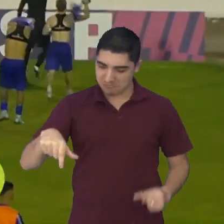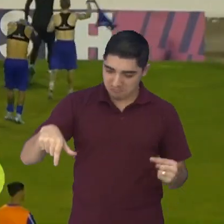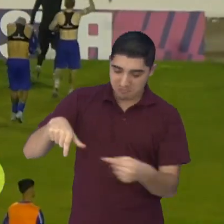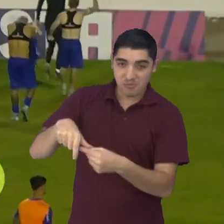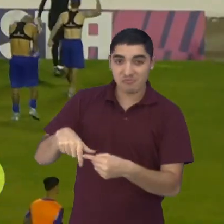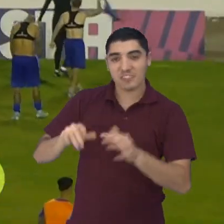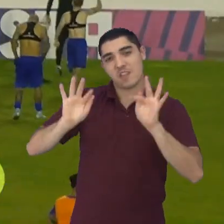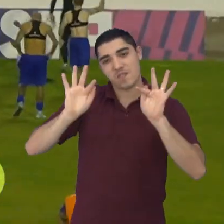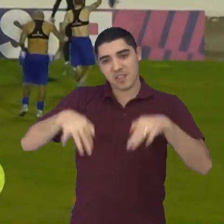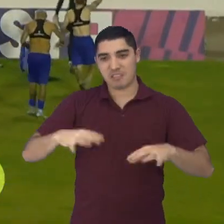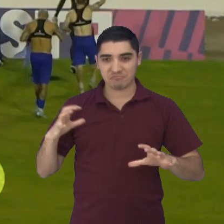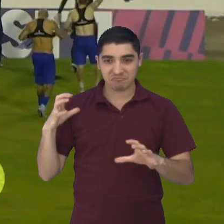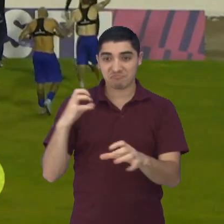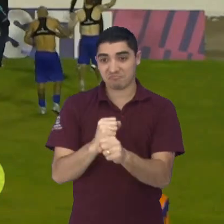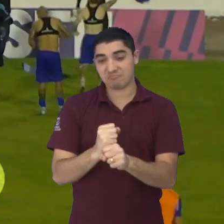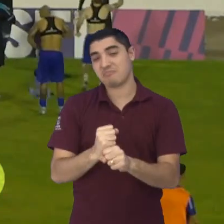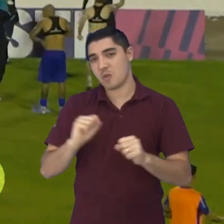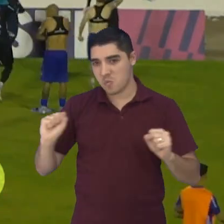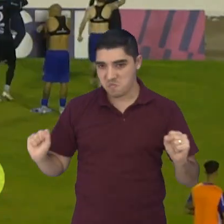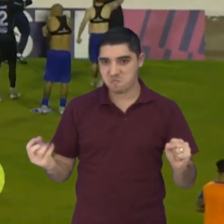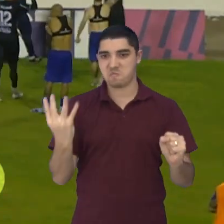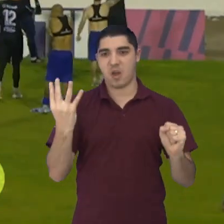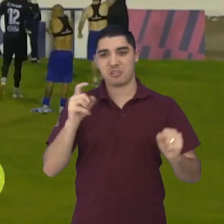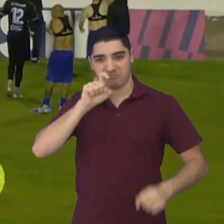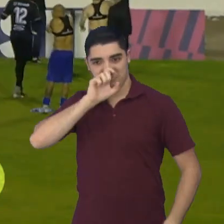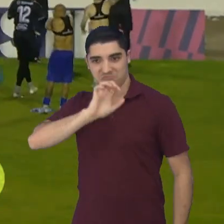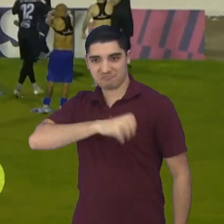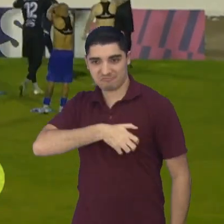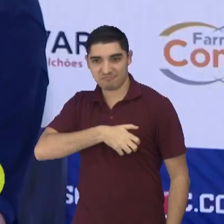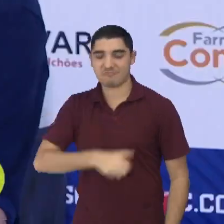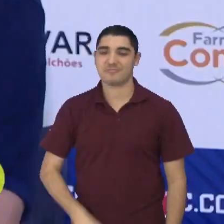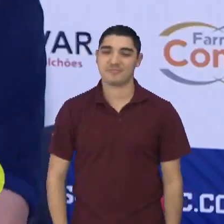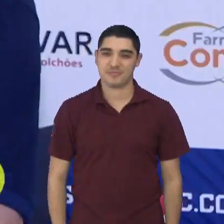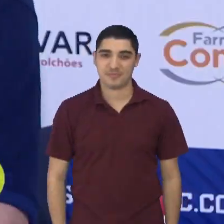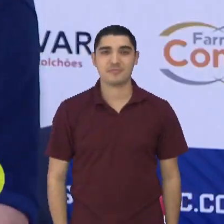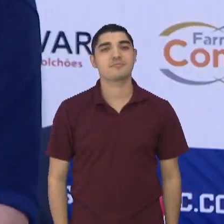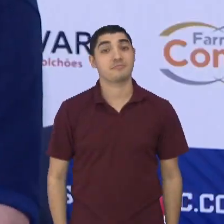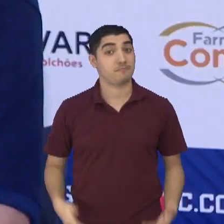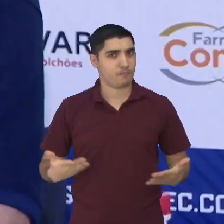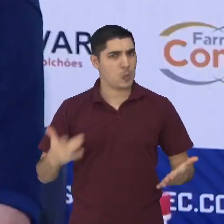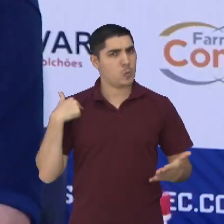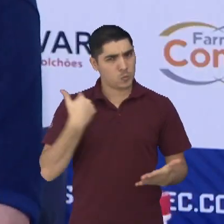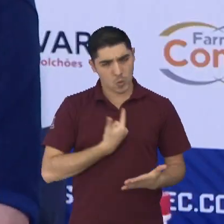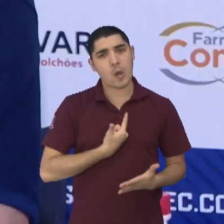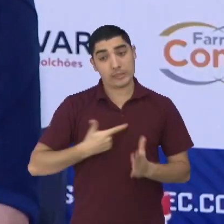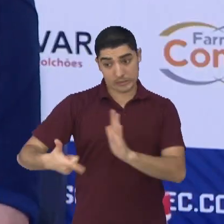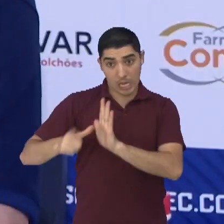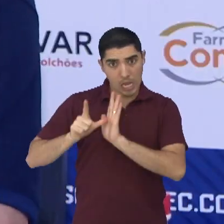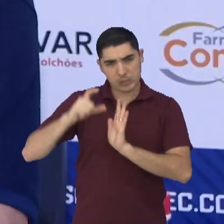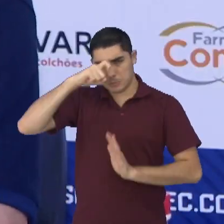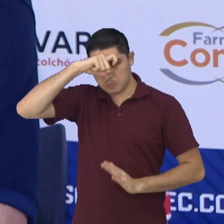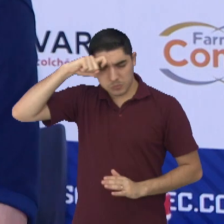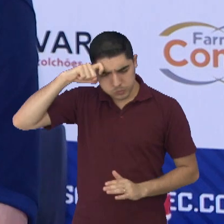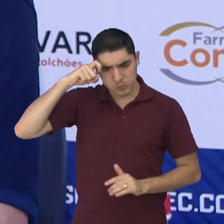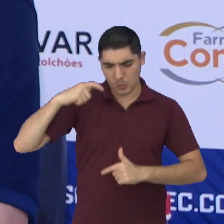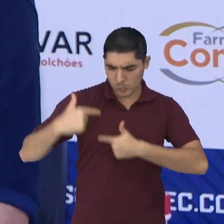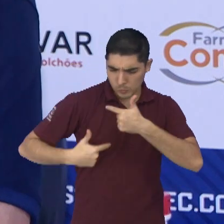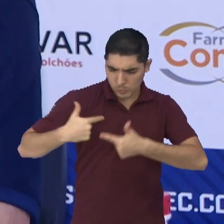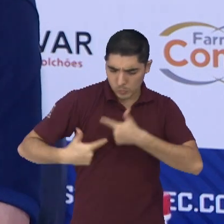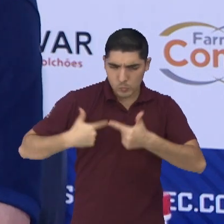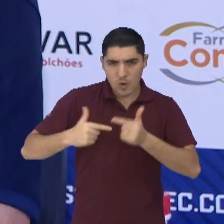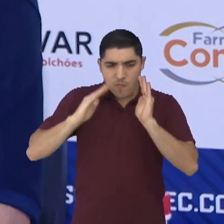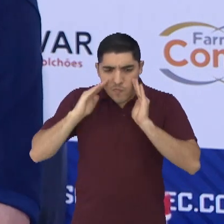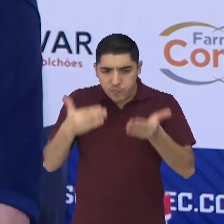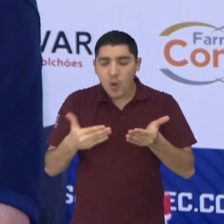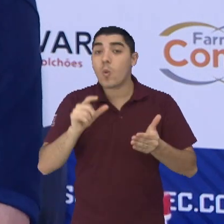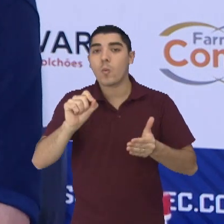jogo, sonoros 4-0 para a Águia. A gente trabalhou a véspera do jogo, bastante bola parada. E